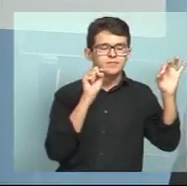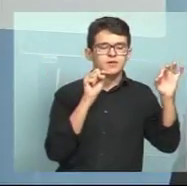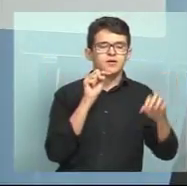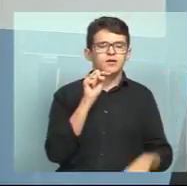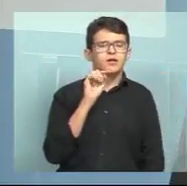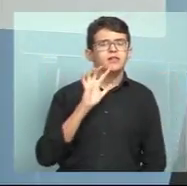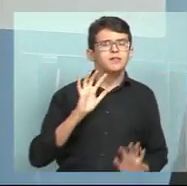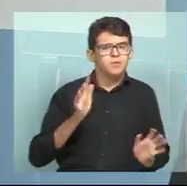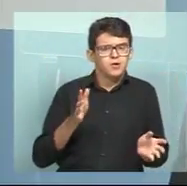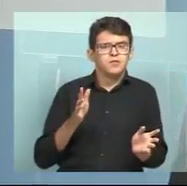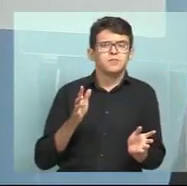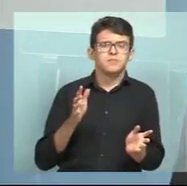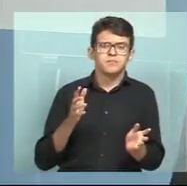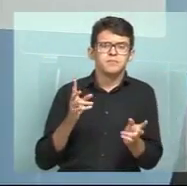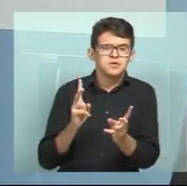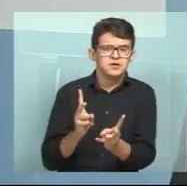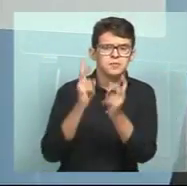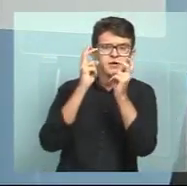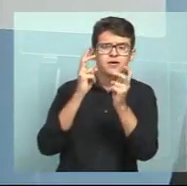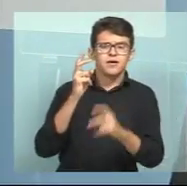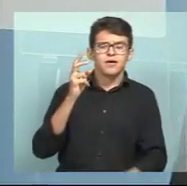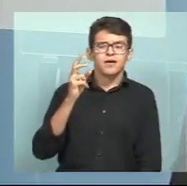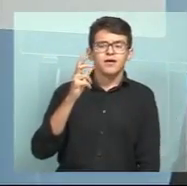corrupção. É quem